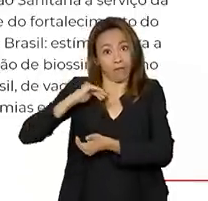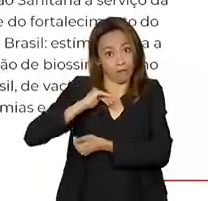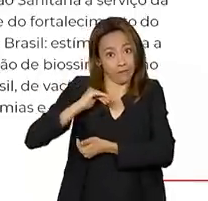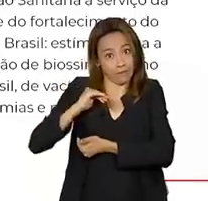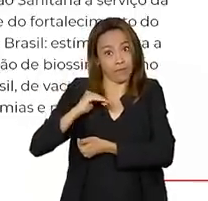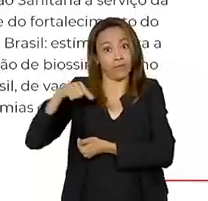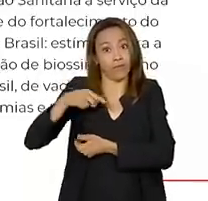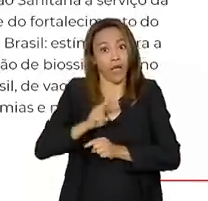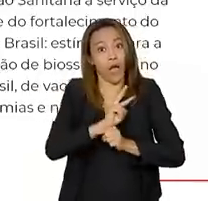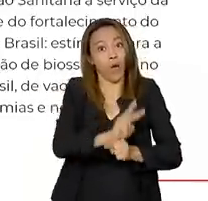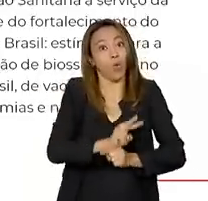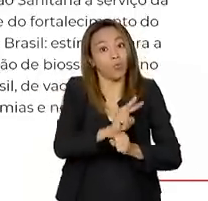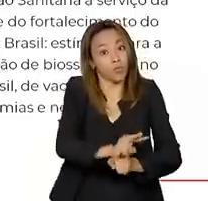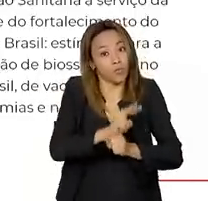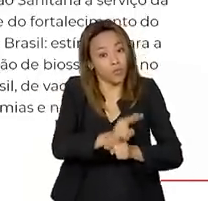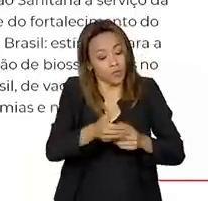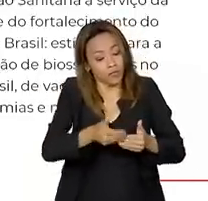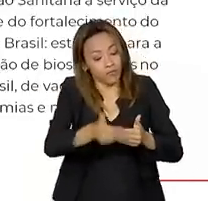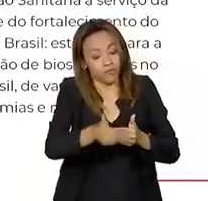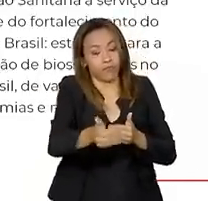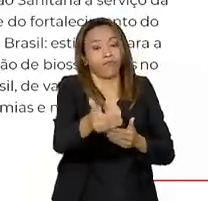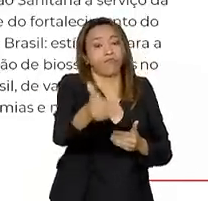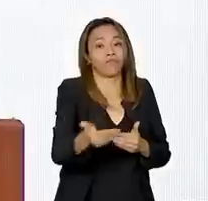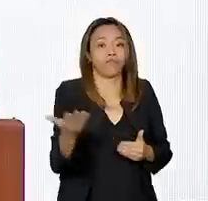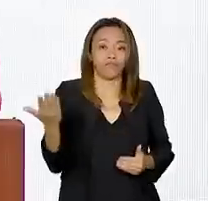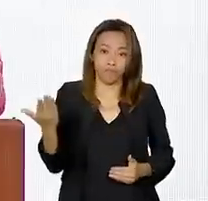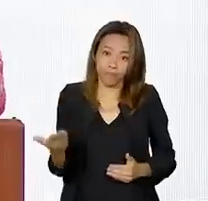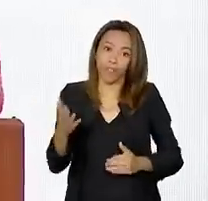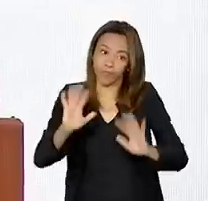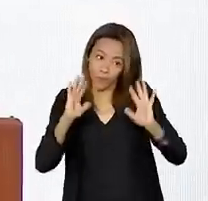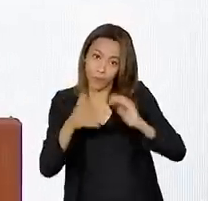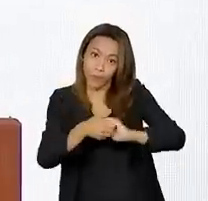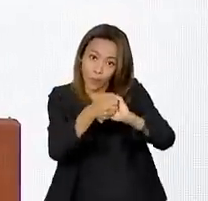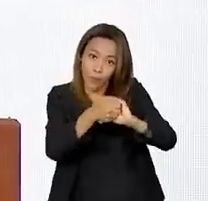cumprimentando o seu diretor Antônio Barra, também aqui presente.